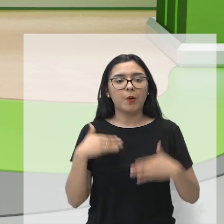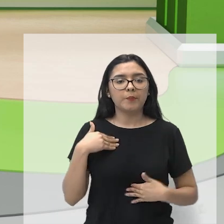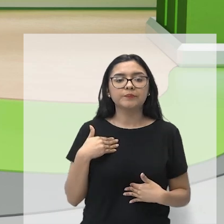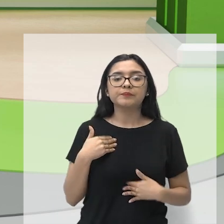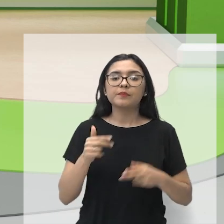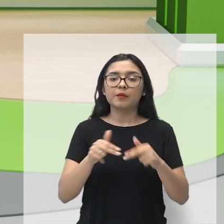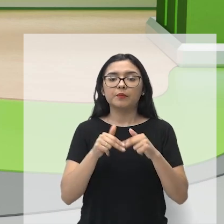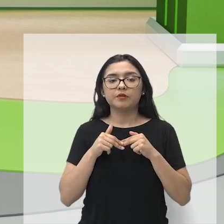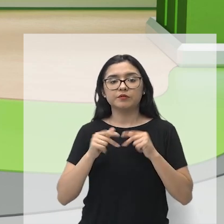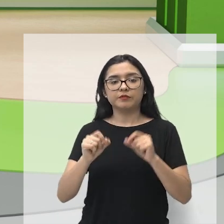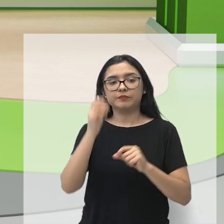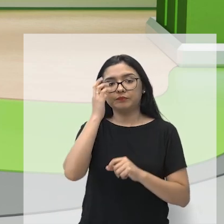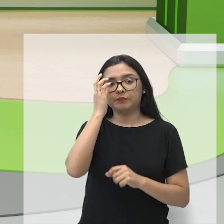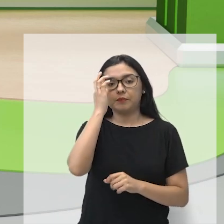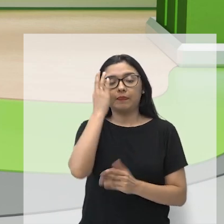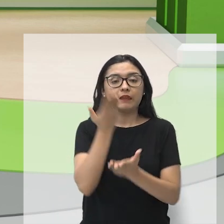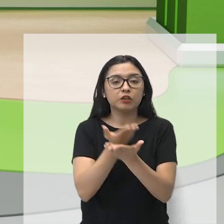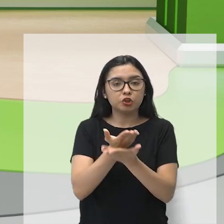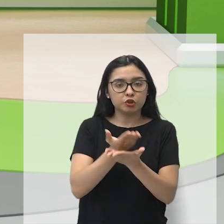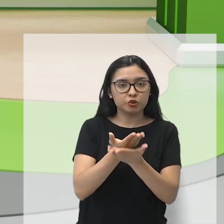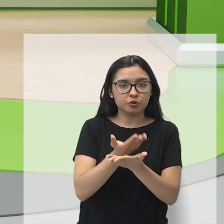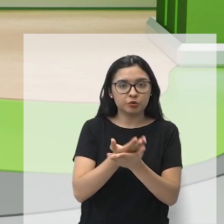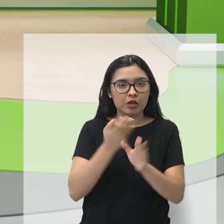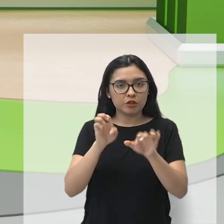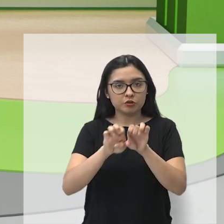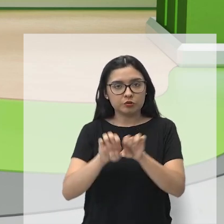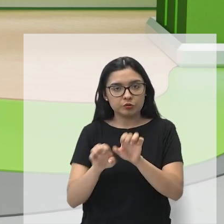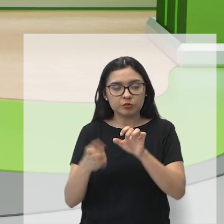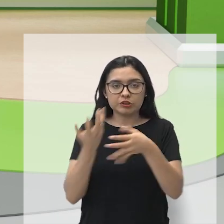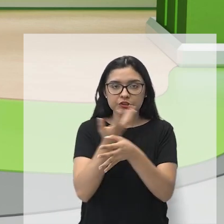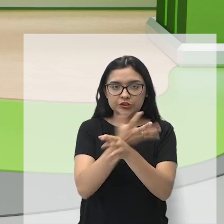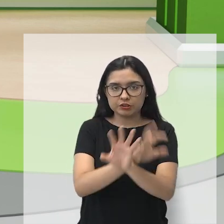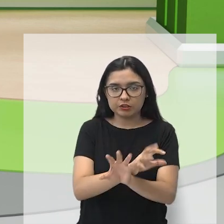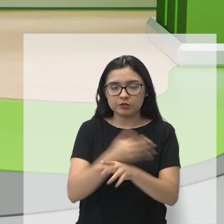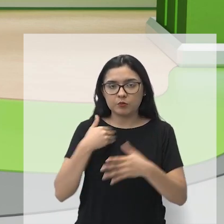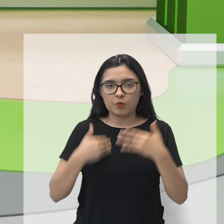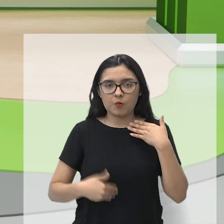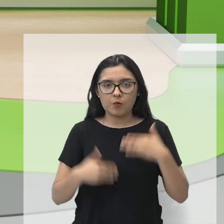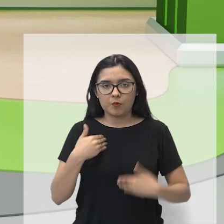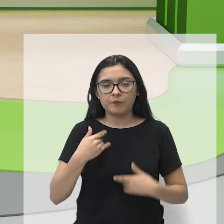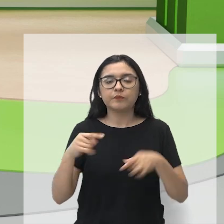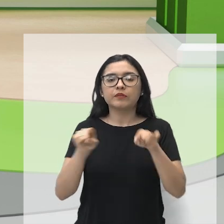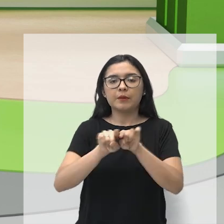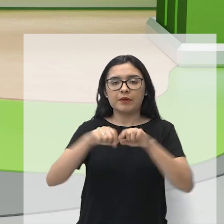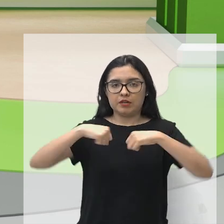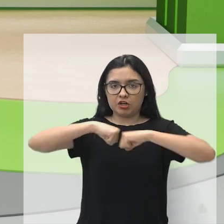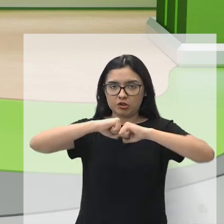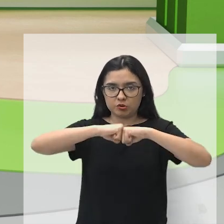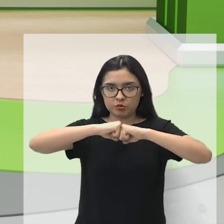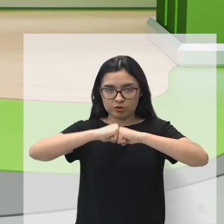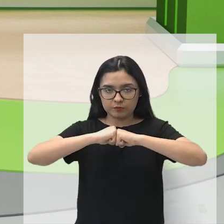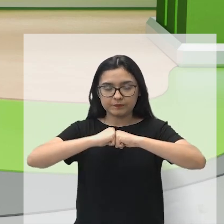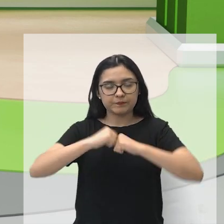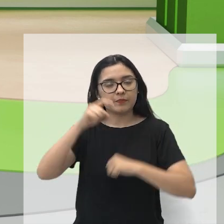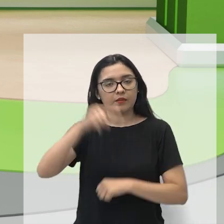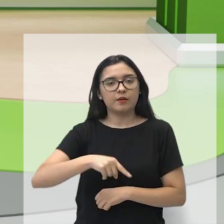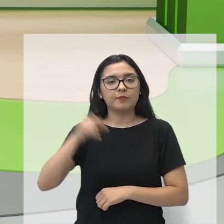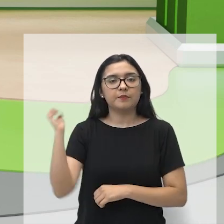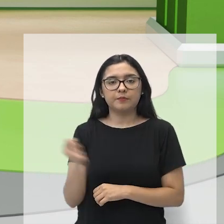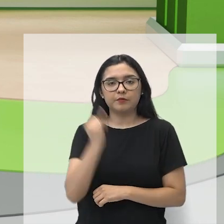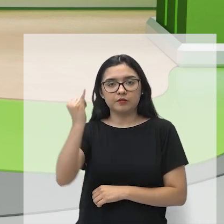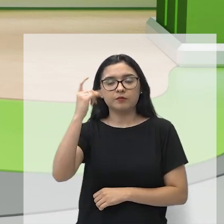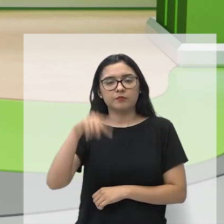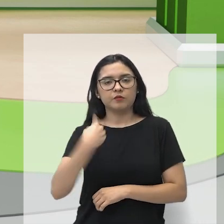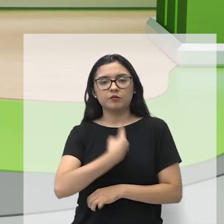Por isso que estudar o sistema esquelético e o nosso sistema articular é vital